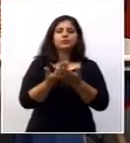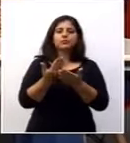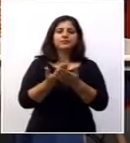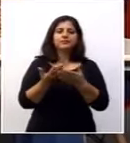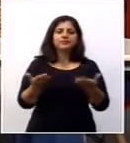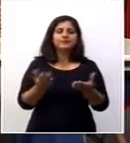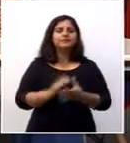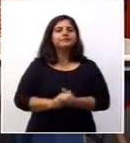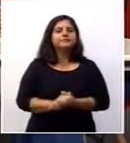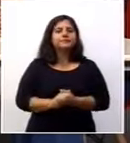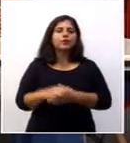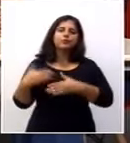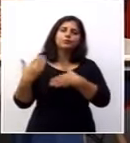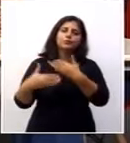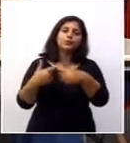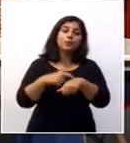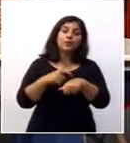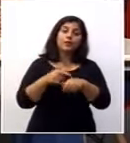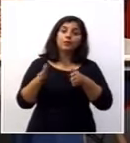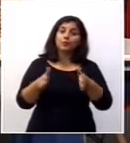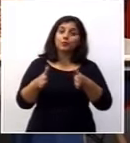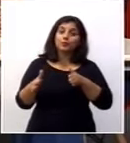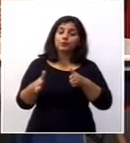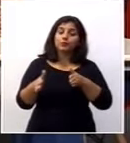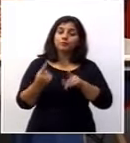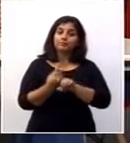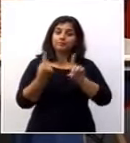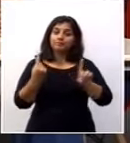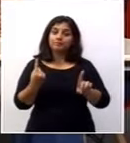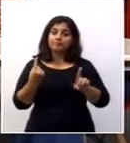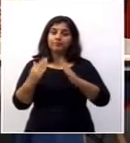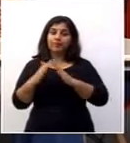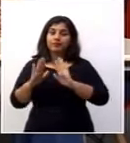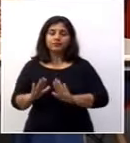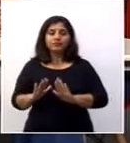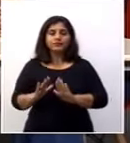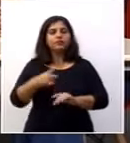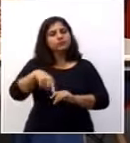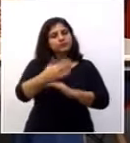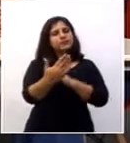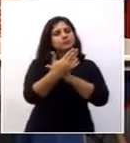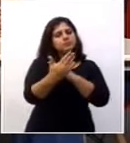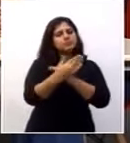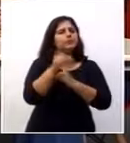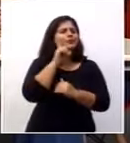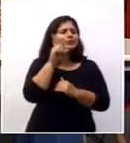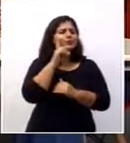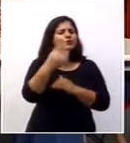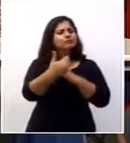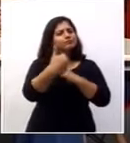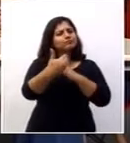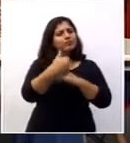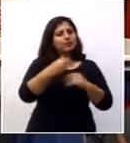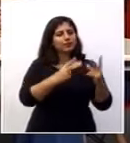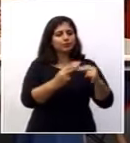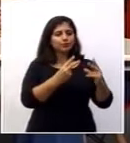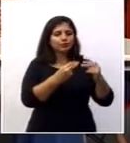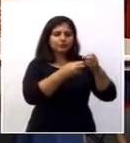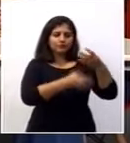estudando ao longo desse período de isolamento. Então, a gente conta com a participação de vocês todos os dias, aqui no